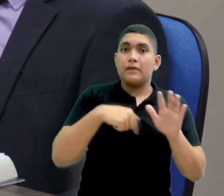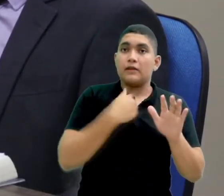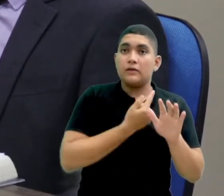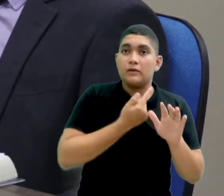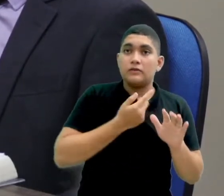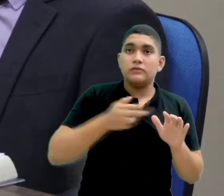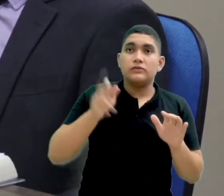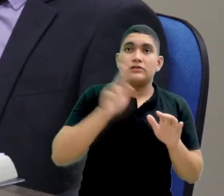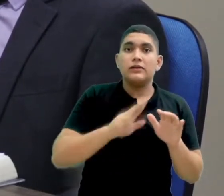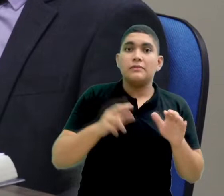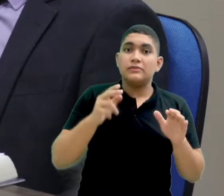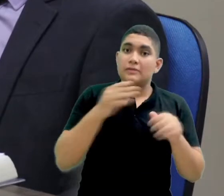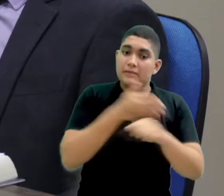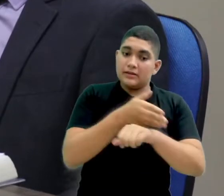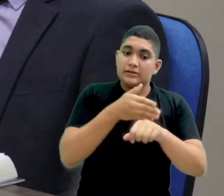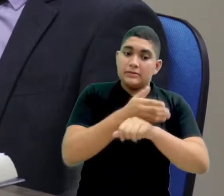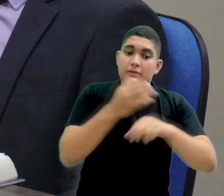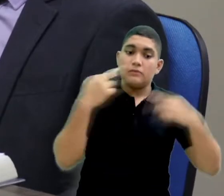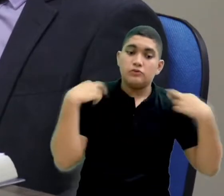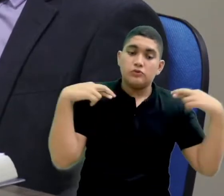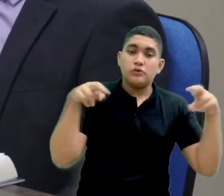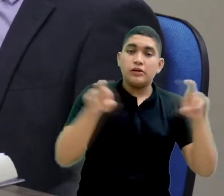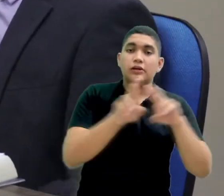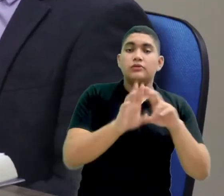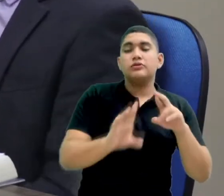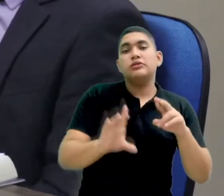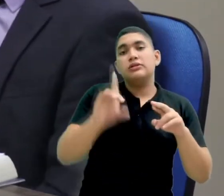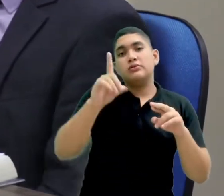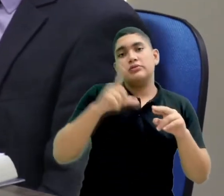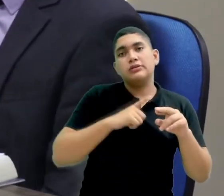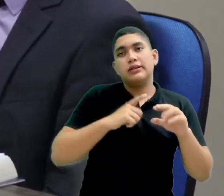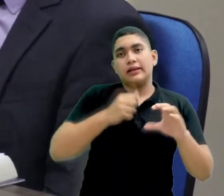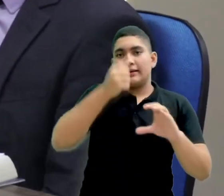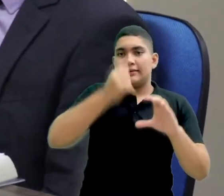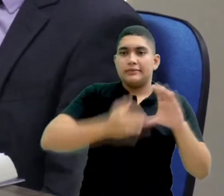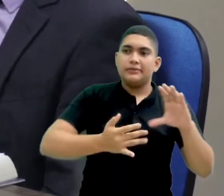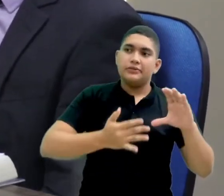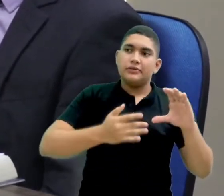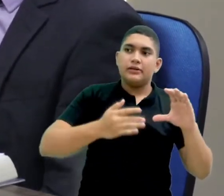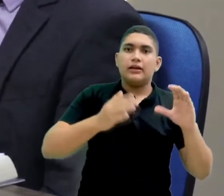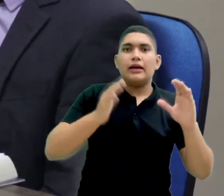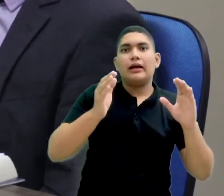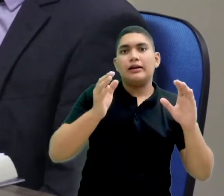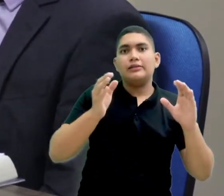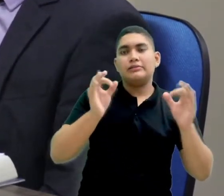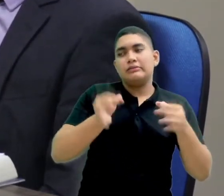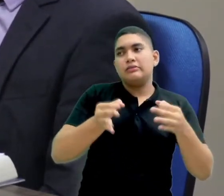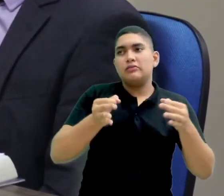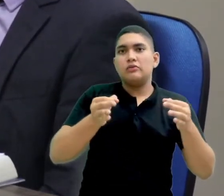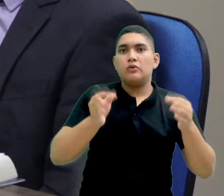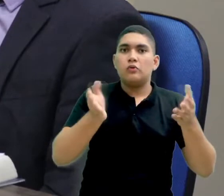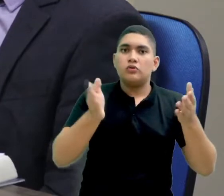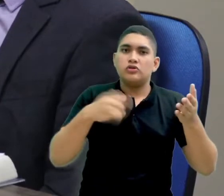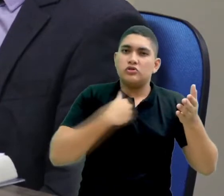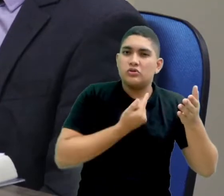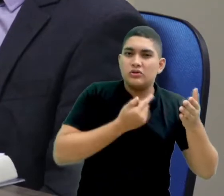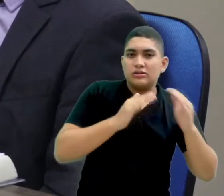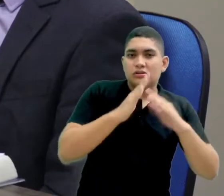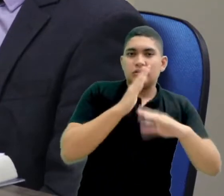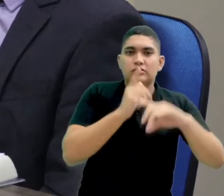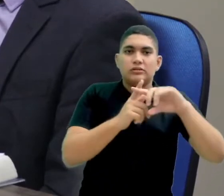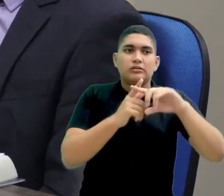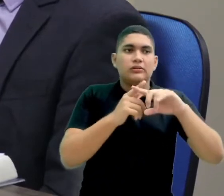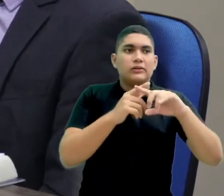parte do reino de Deus. Então, existem aspectos, é claro, hoje, nós como igreja, não observamos alguns